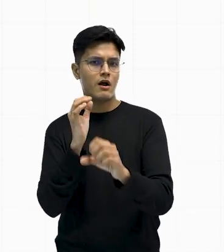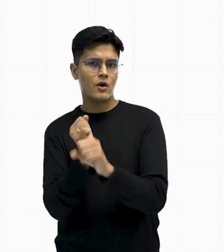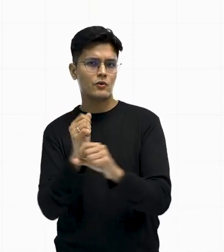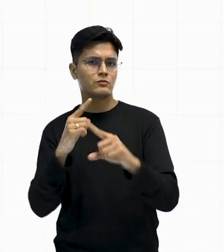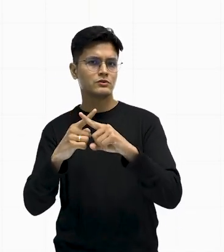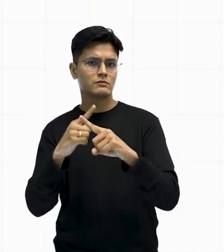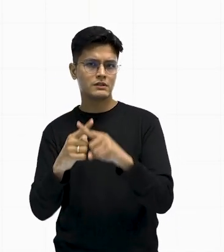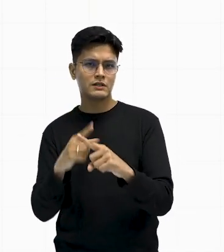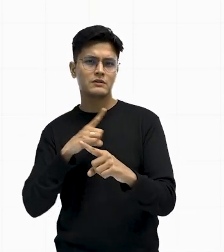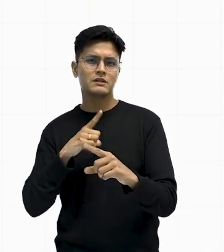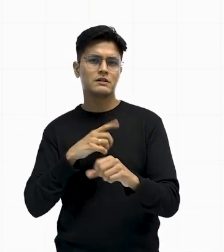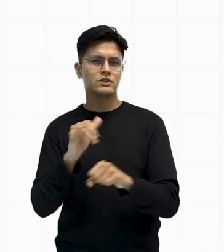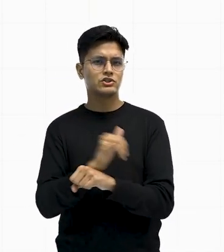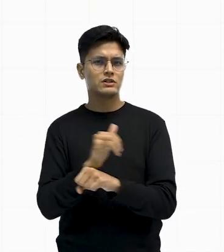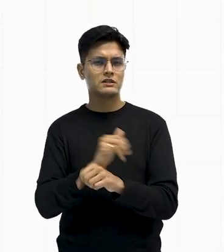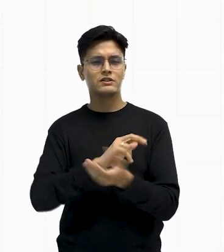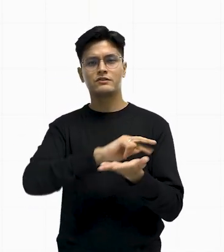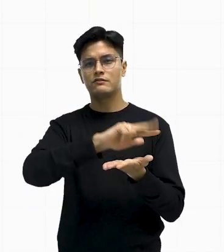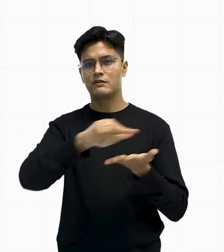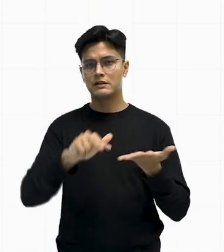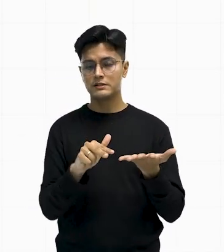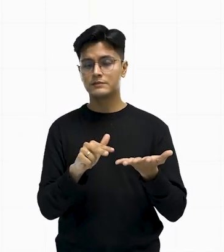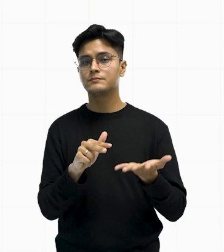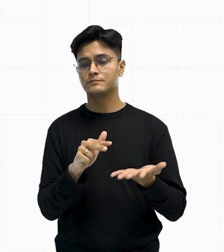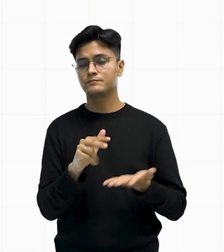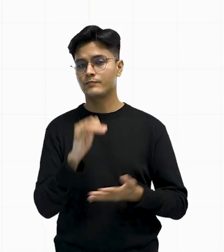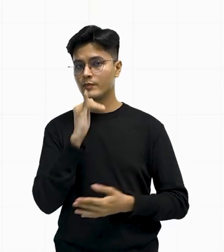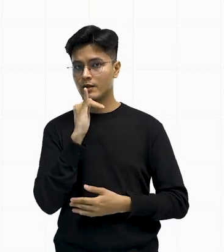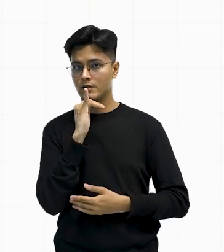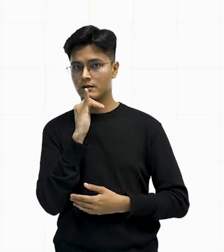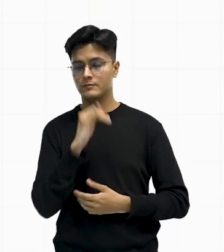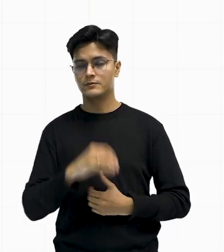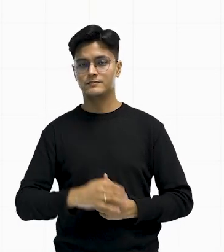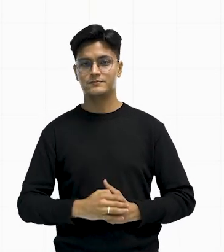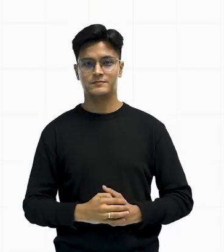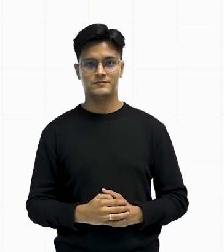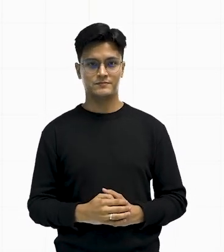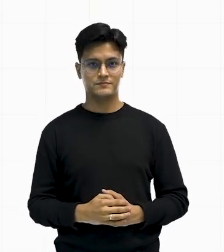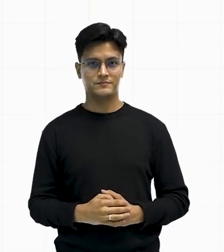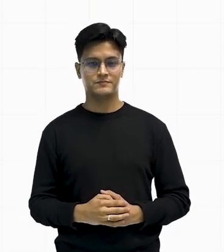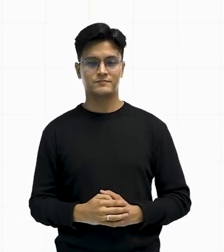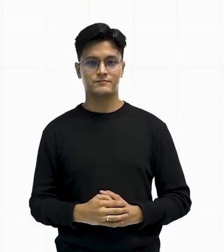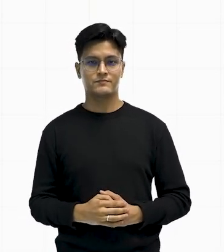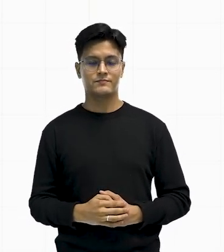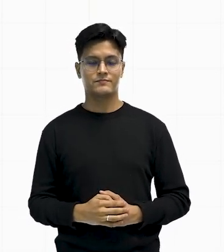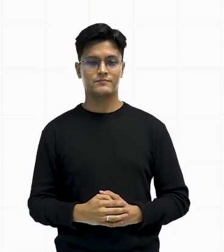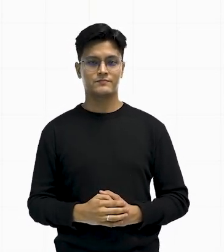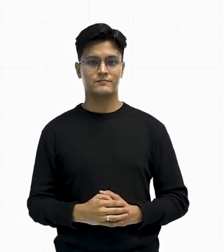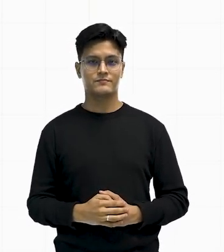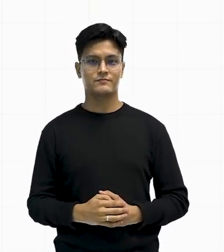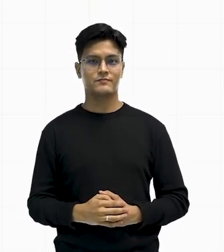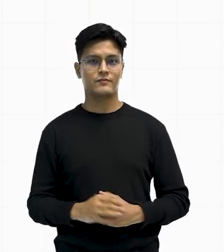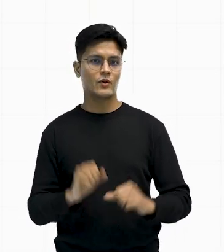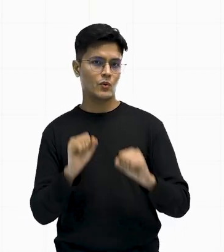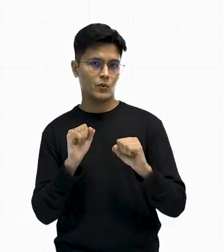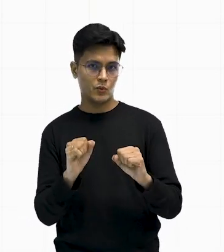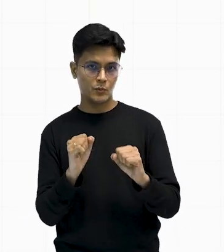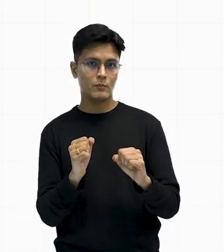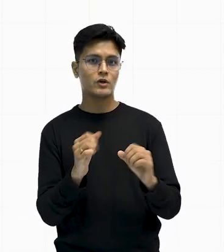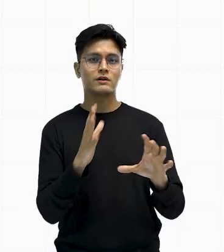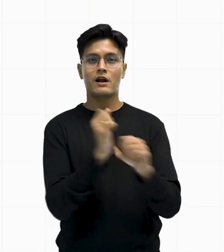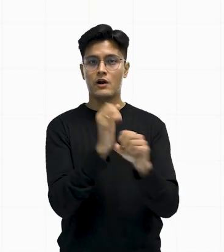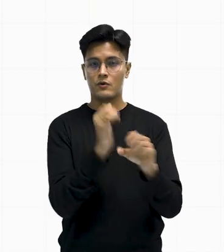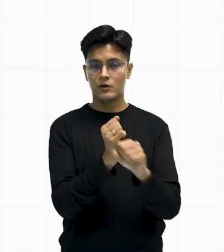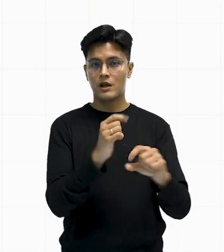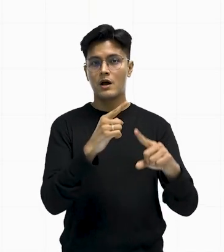várias maneiras diferentes, tá? Uma delas é a seguinte. A gente vai, primeiro, resolver o